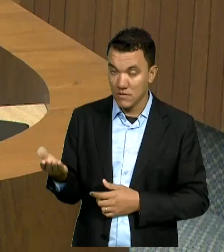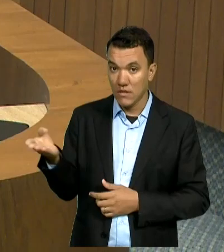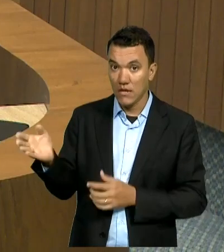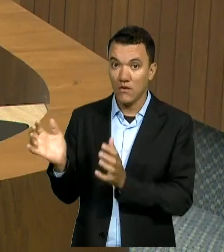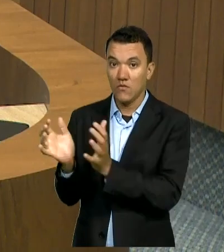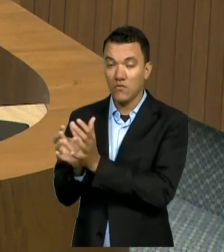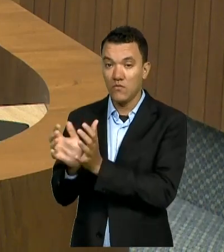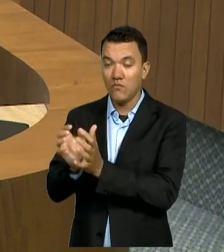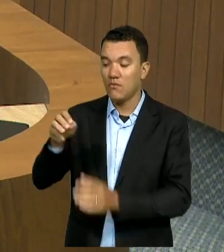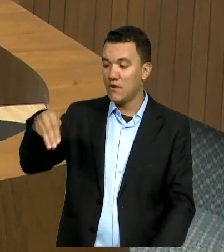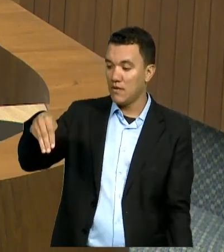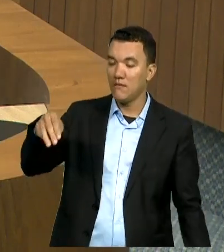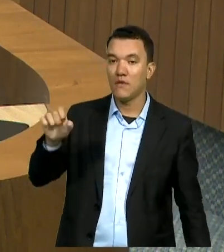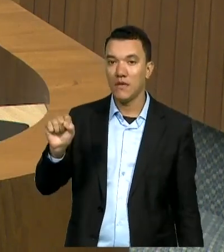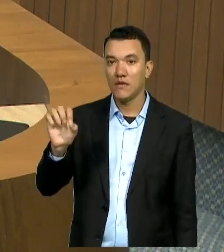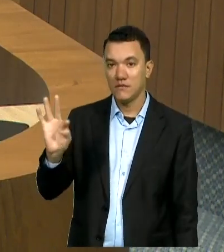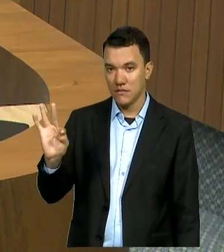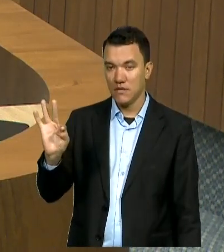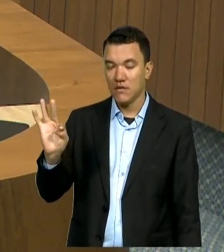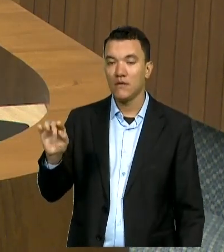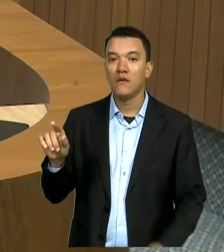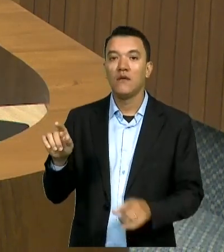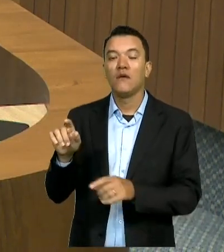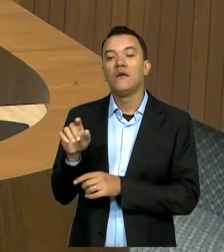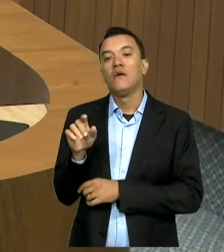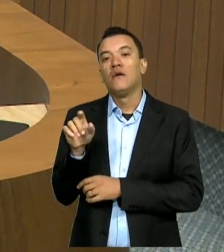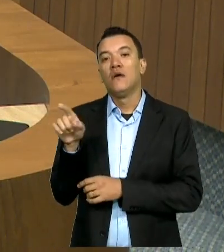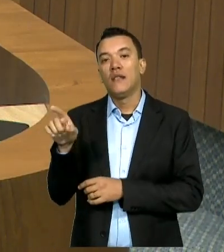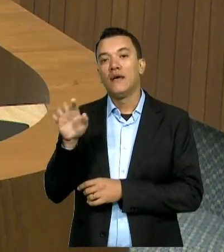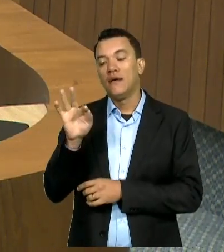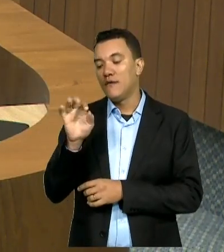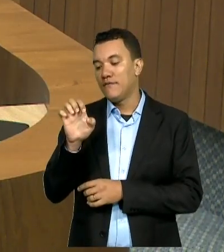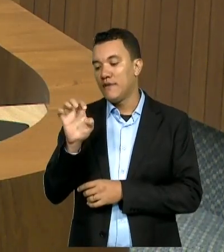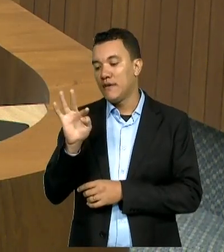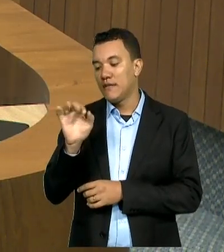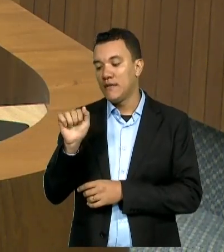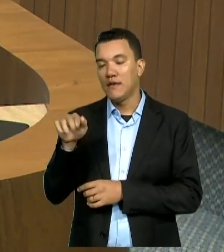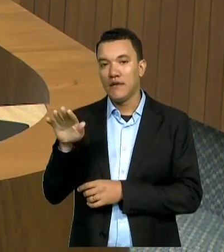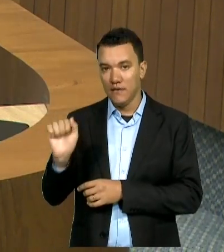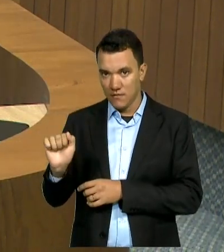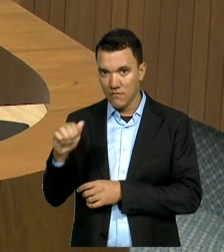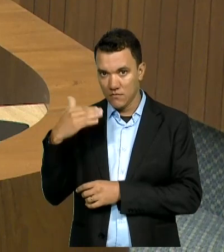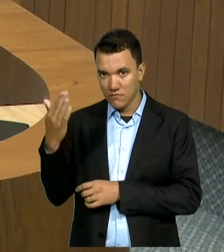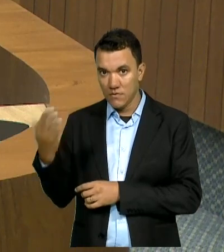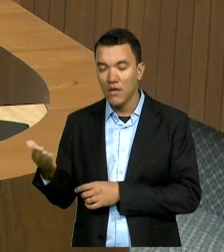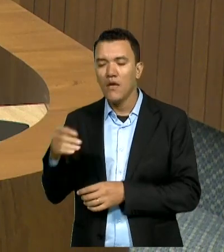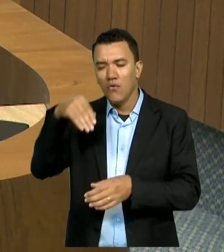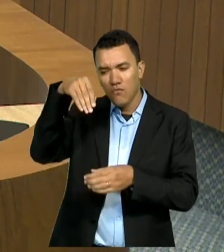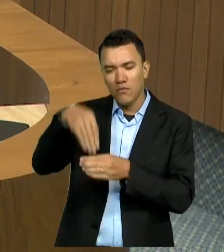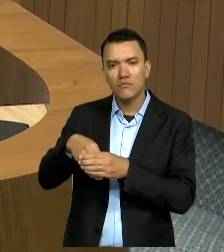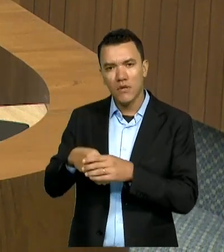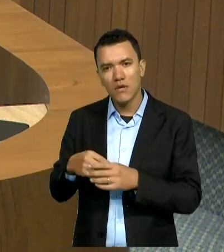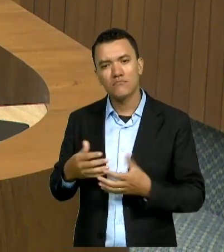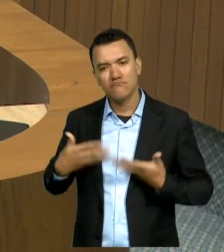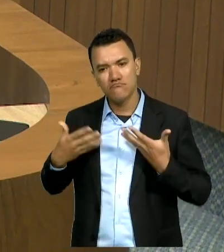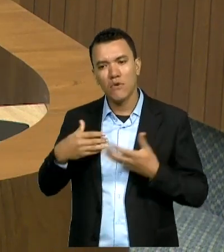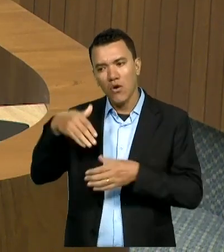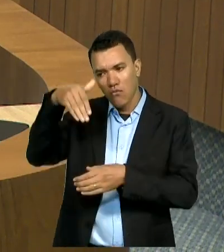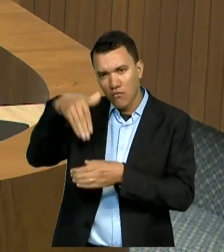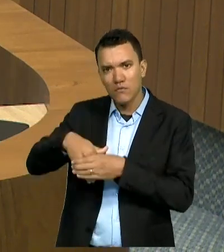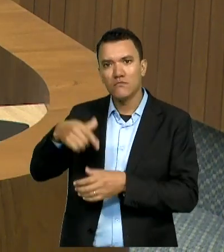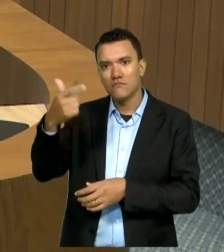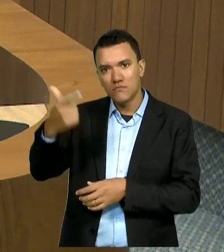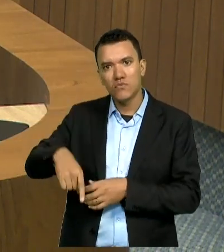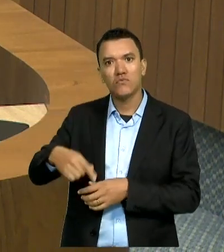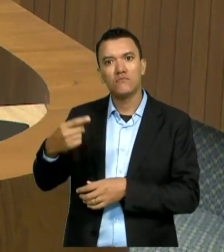a CONTAG e a FETAEMA, onde voltei com a alegria, voltei a primeira vez, voltei a segunda vez que